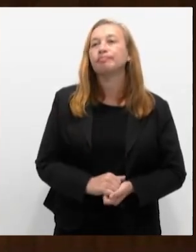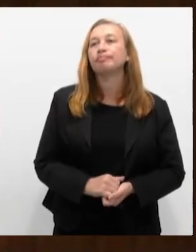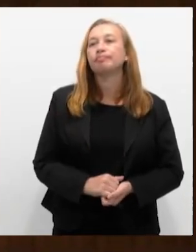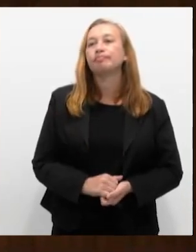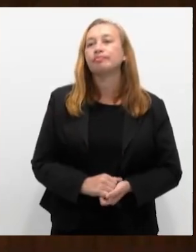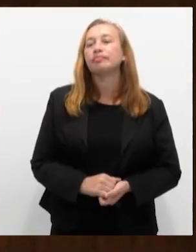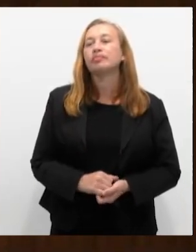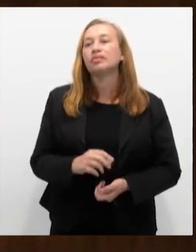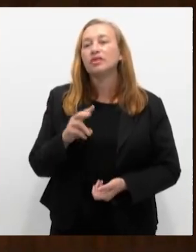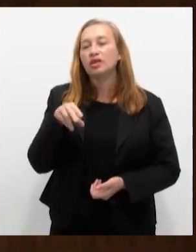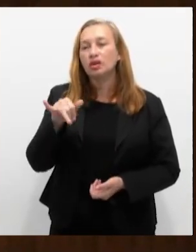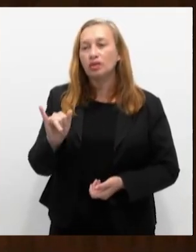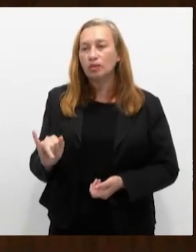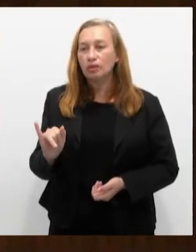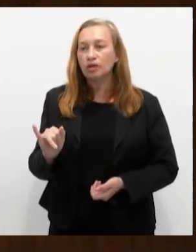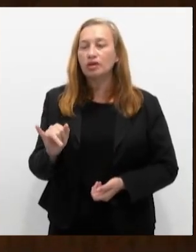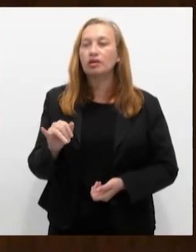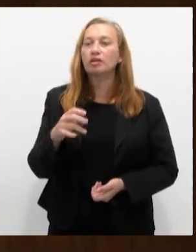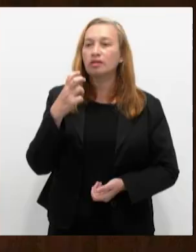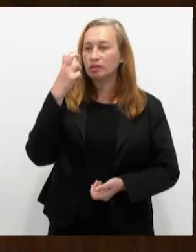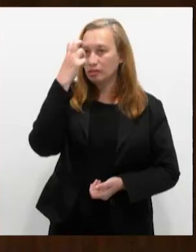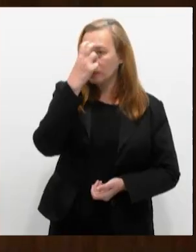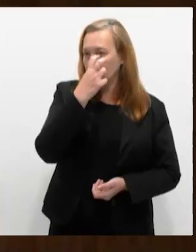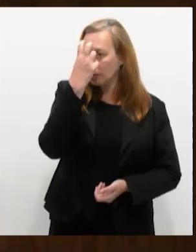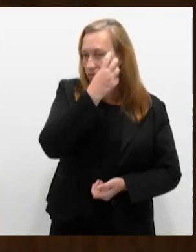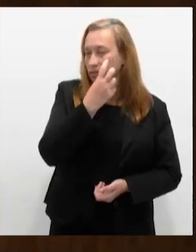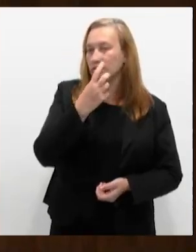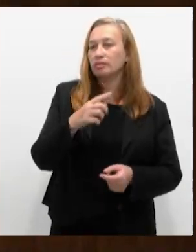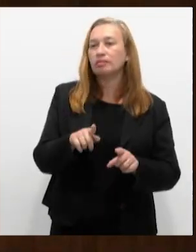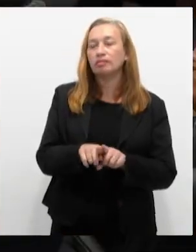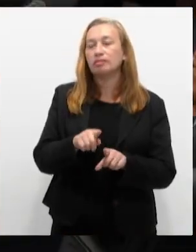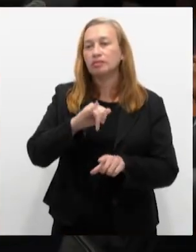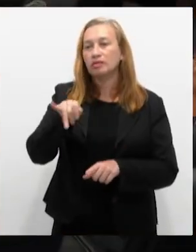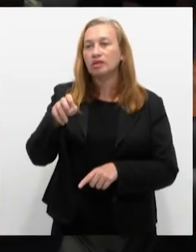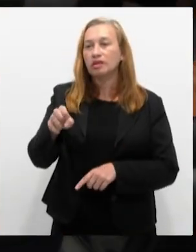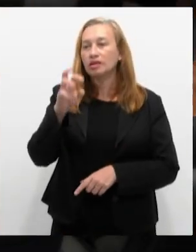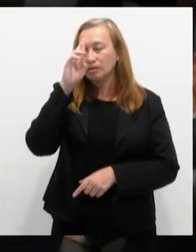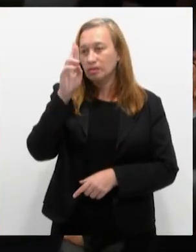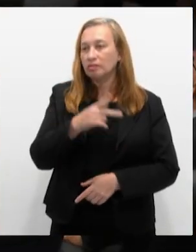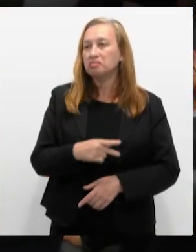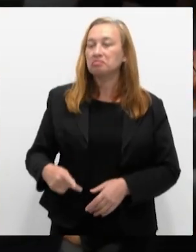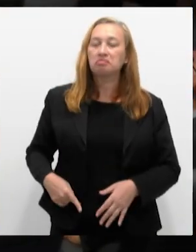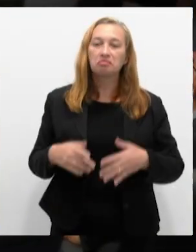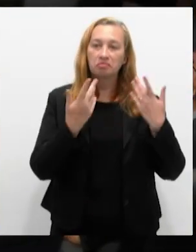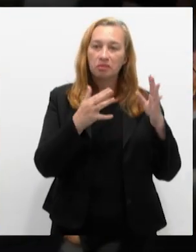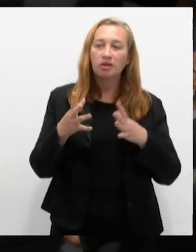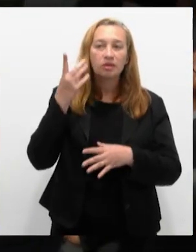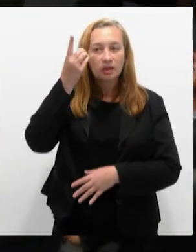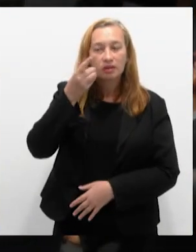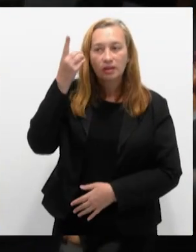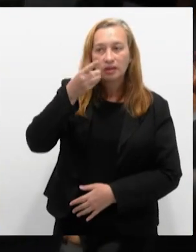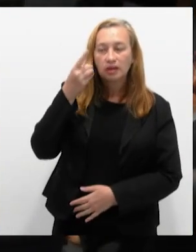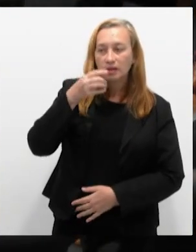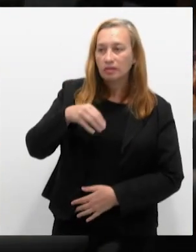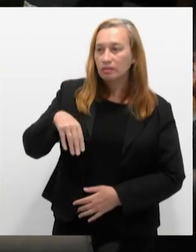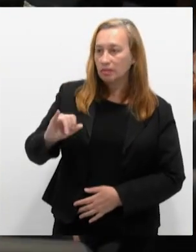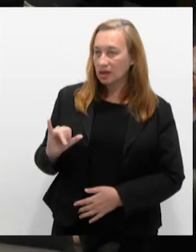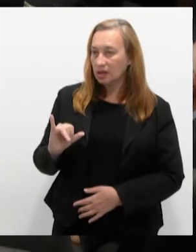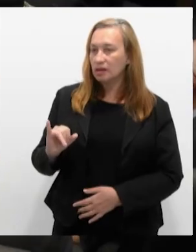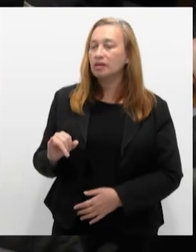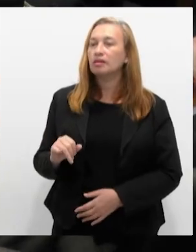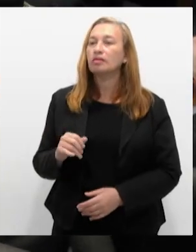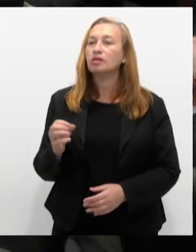Yuri, Verônica e Jari. Presidente, primeiro parabenizar o deputado Carlos Mink por